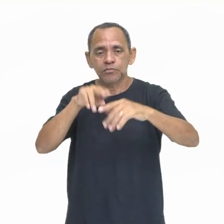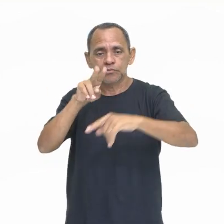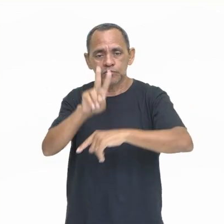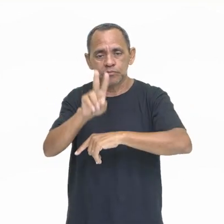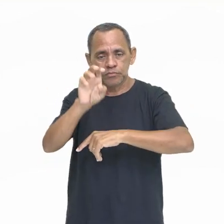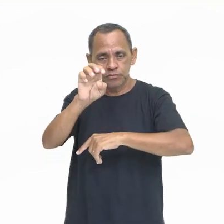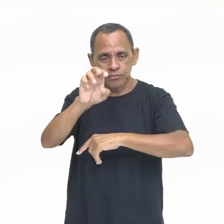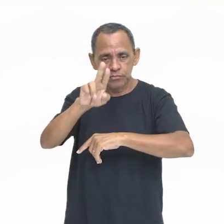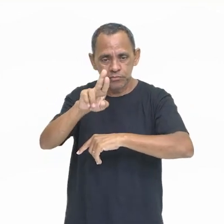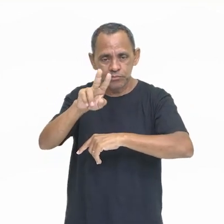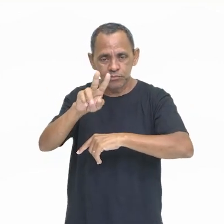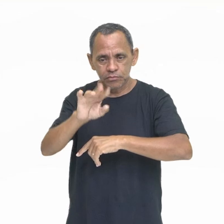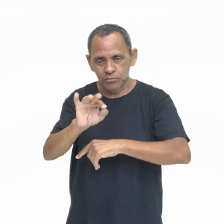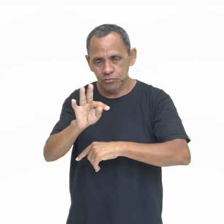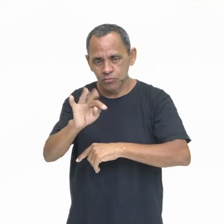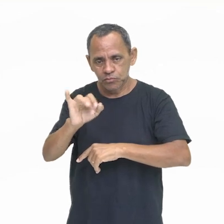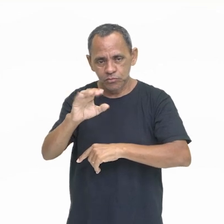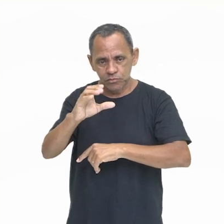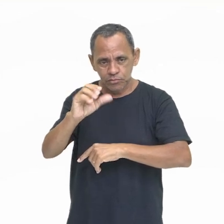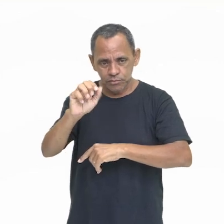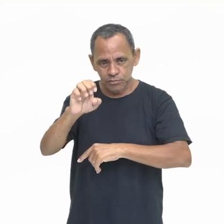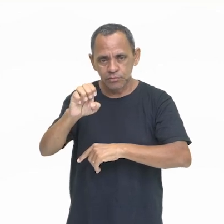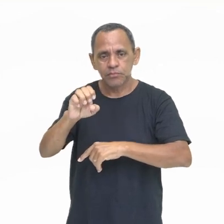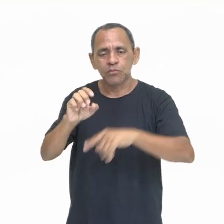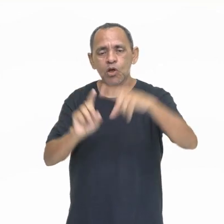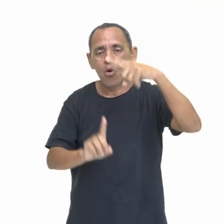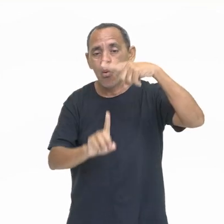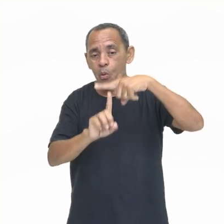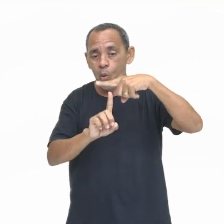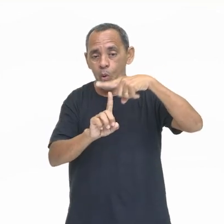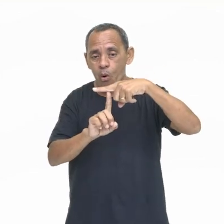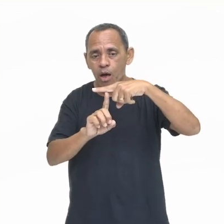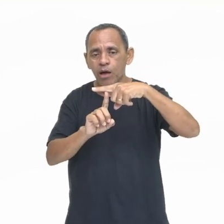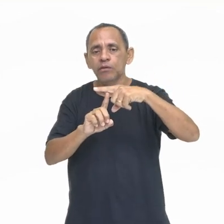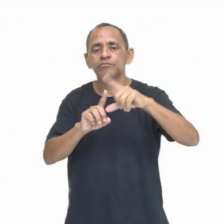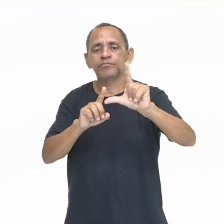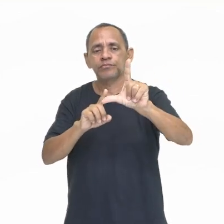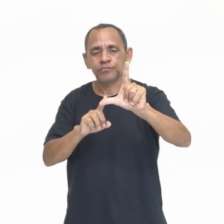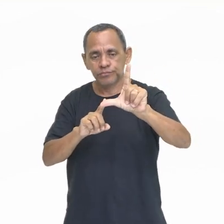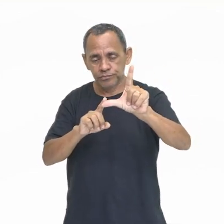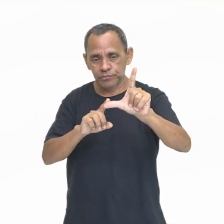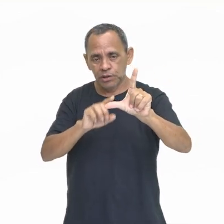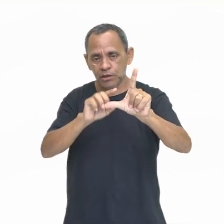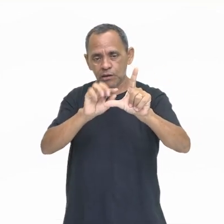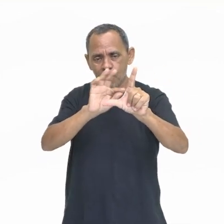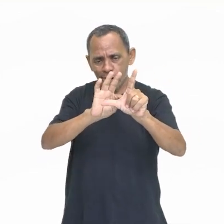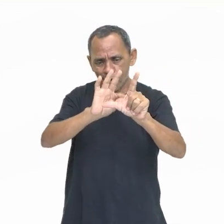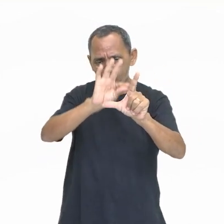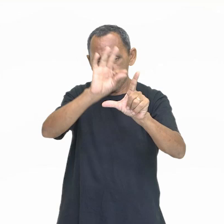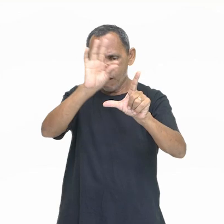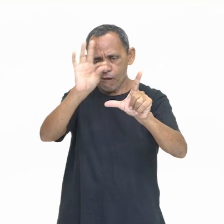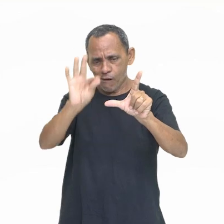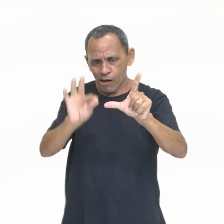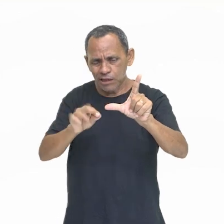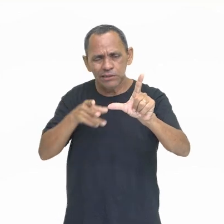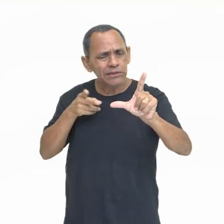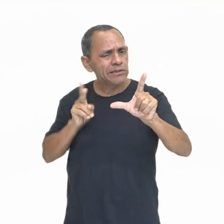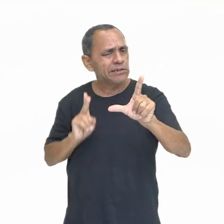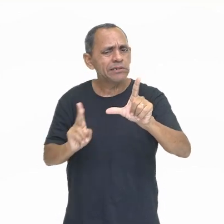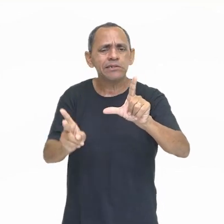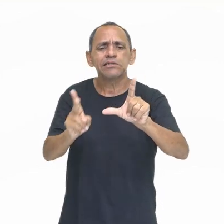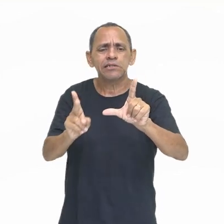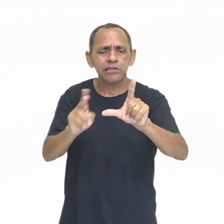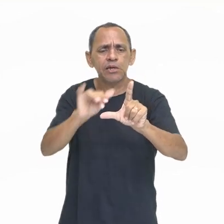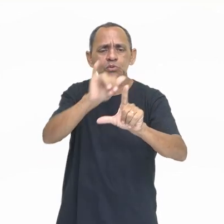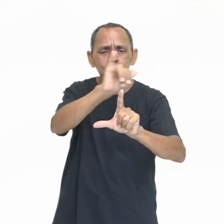Máximo. E para calcular o valor máximo da parábola, sempre vai ser, olha só, o valor mínimo ou o valor máximo da parábola sempre será o